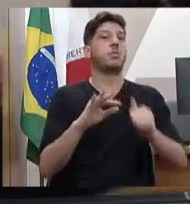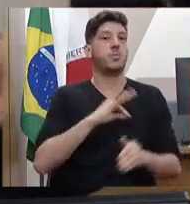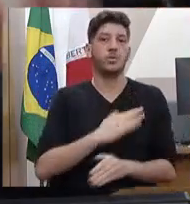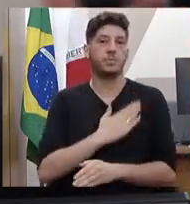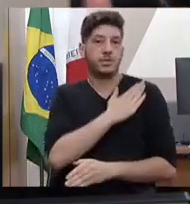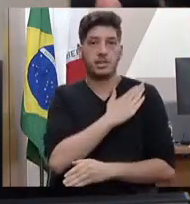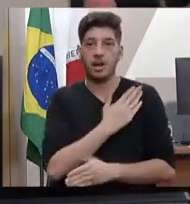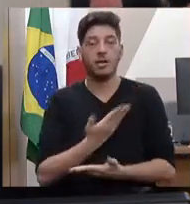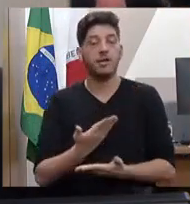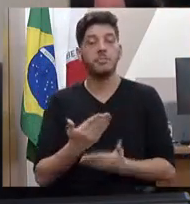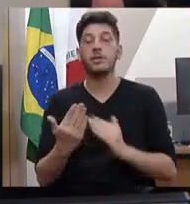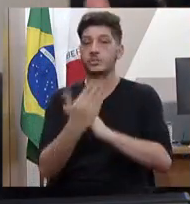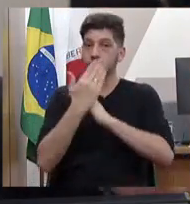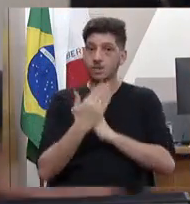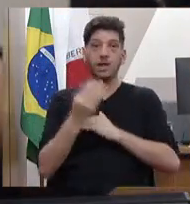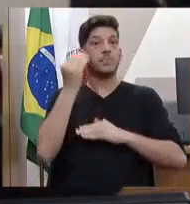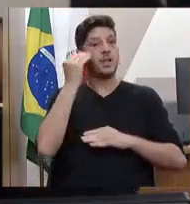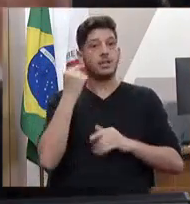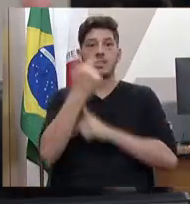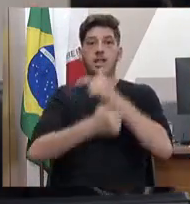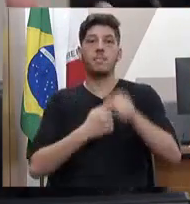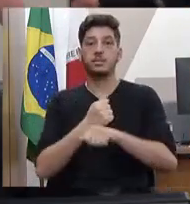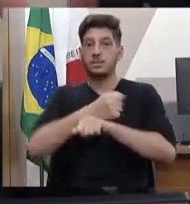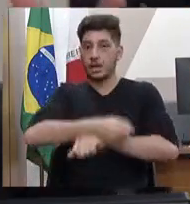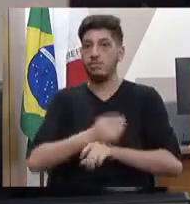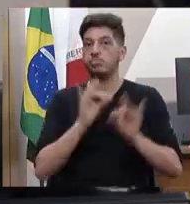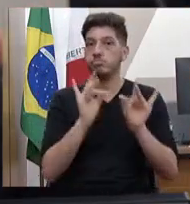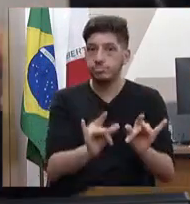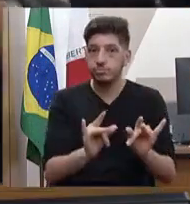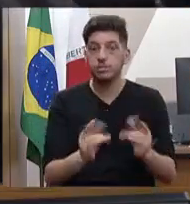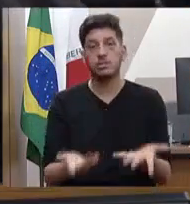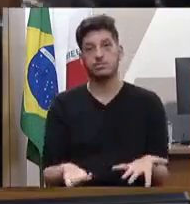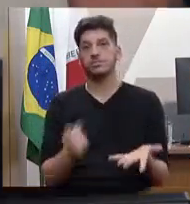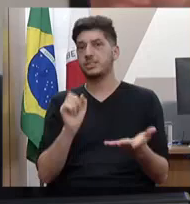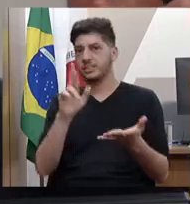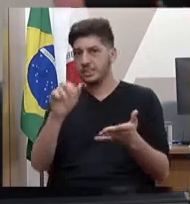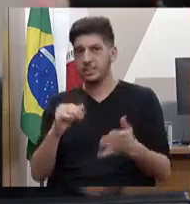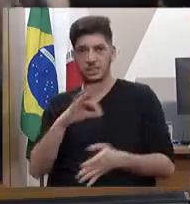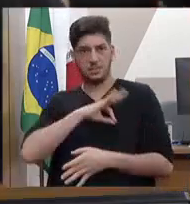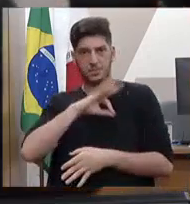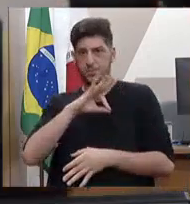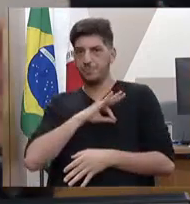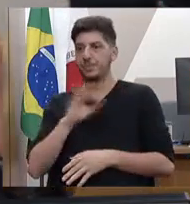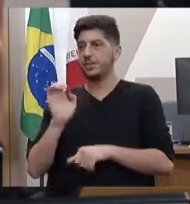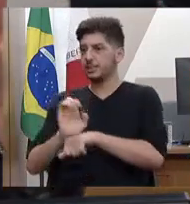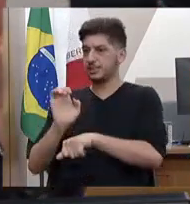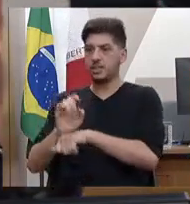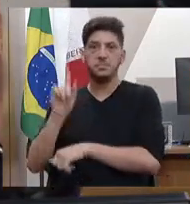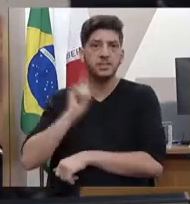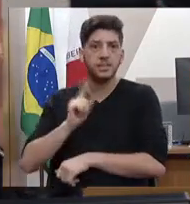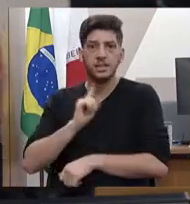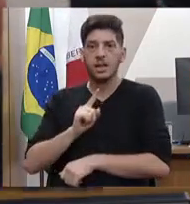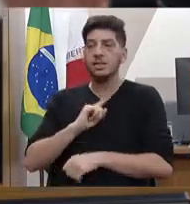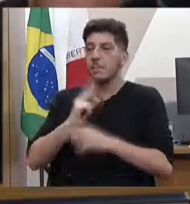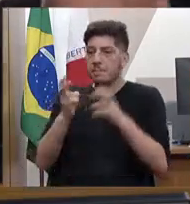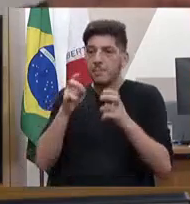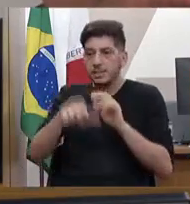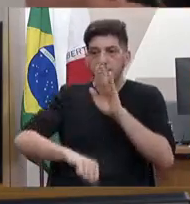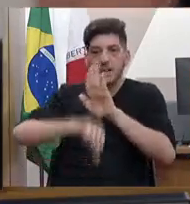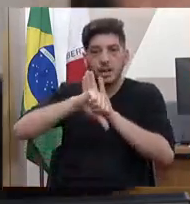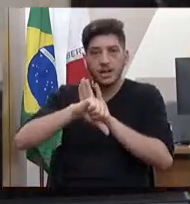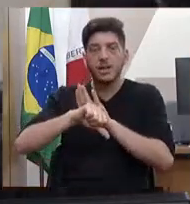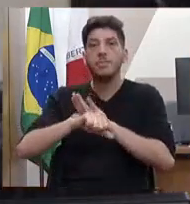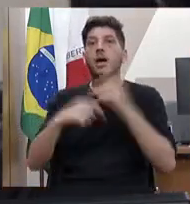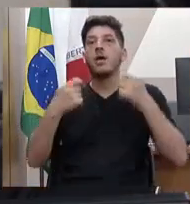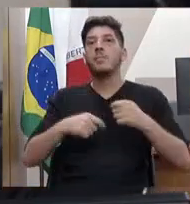na indicação do trabalho escravo não é possível que a polícia que tem no estado inteiro vê um crime acontecendo e tem que